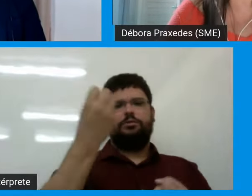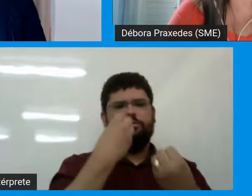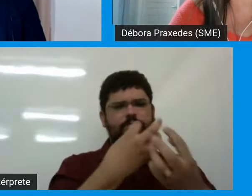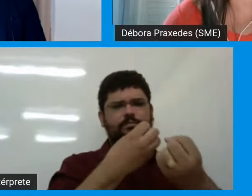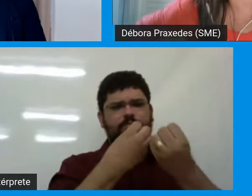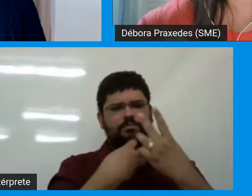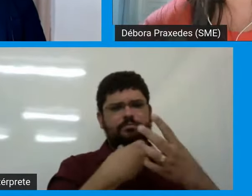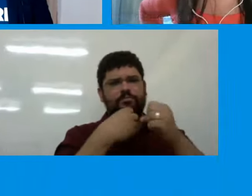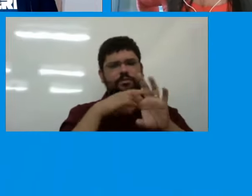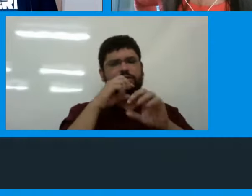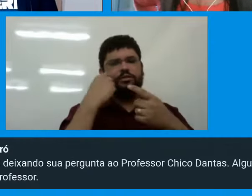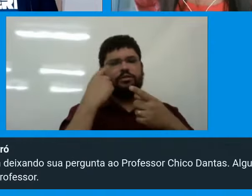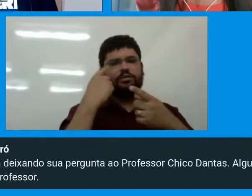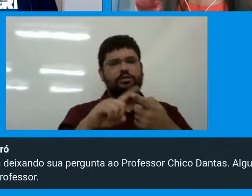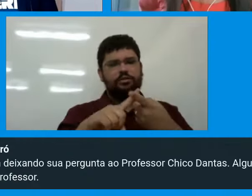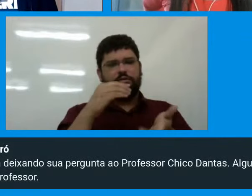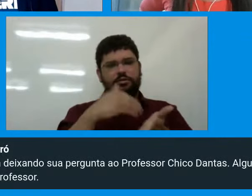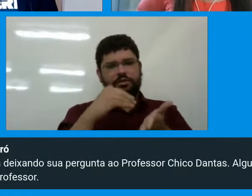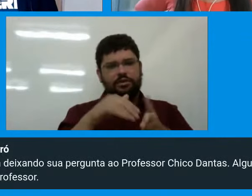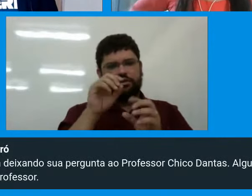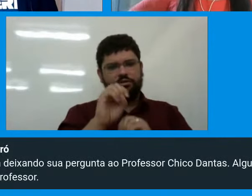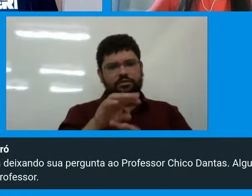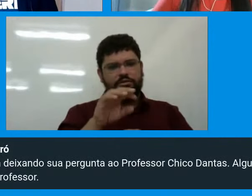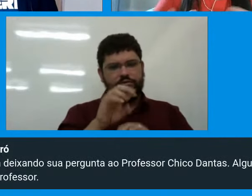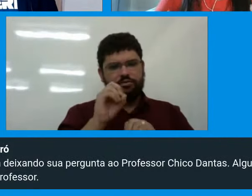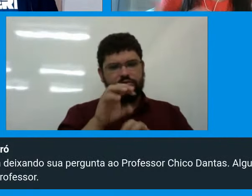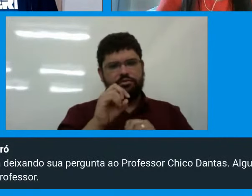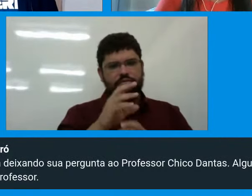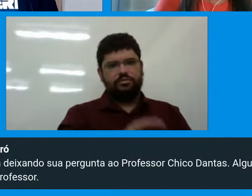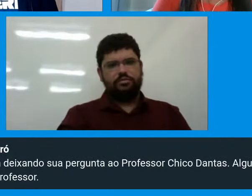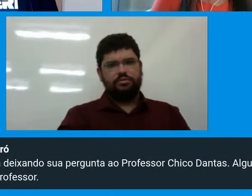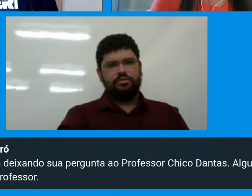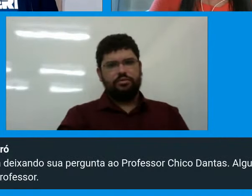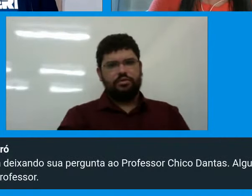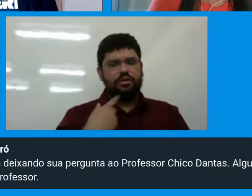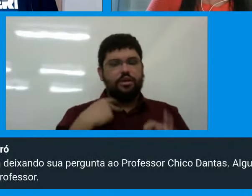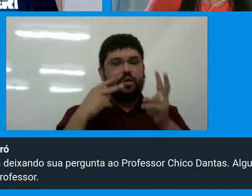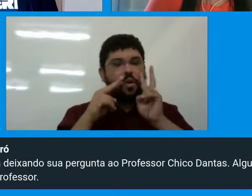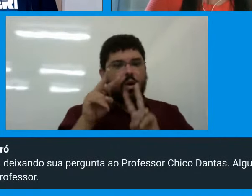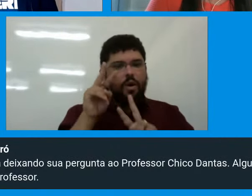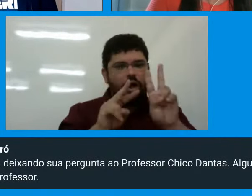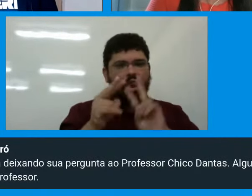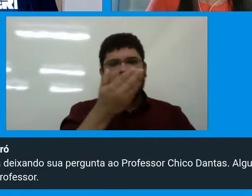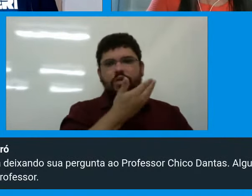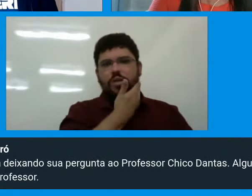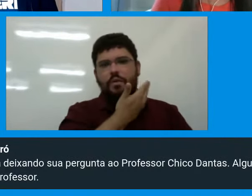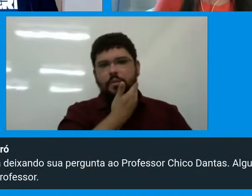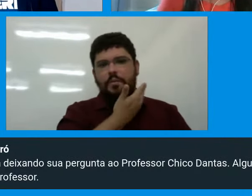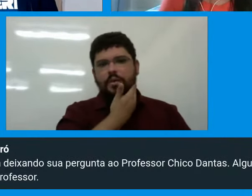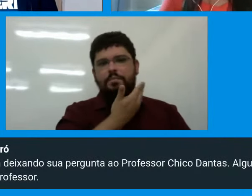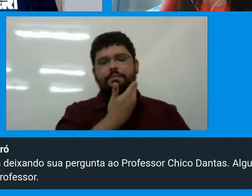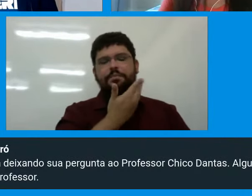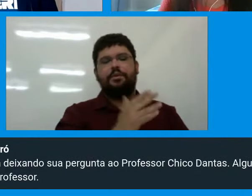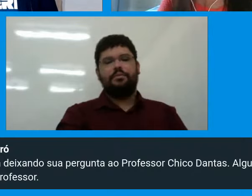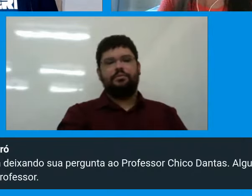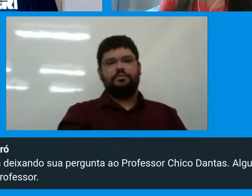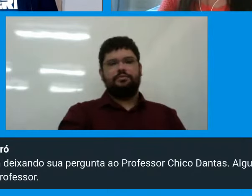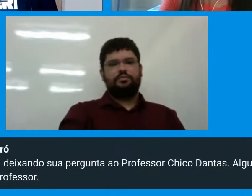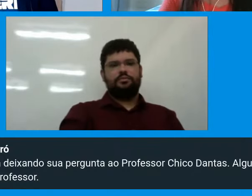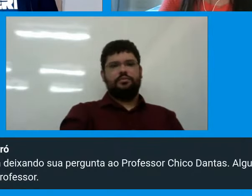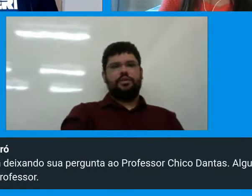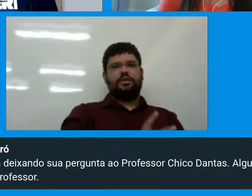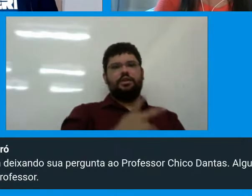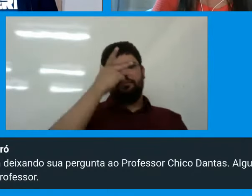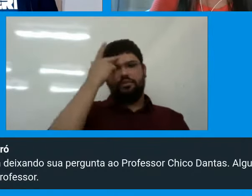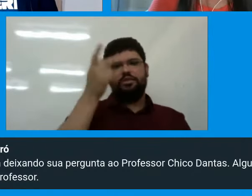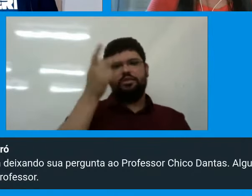para a educação municipal de Mossoró. Estava acompanhando o chat, né? E vendo os comentários, os